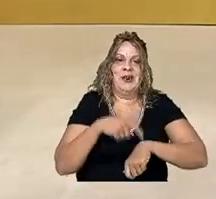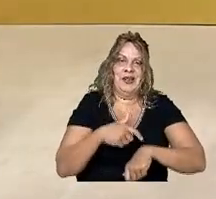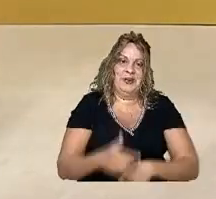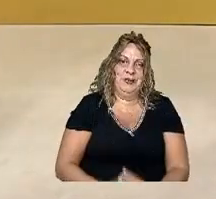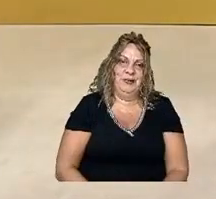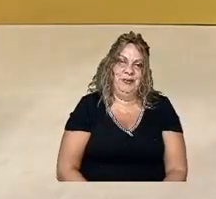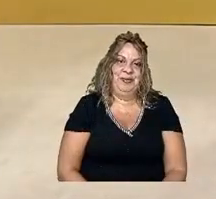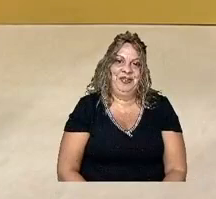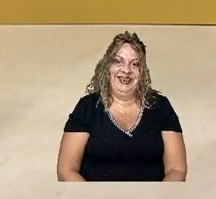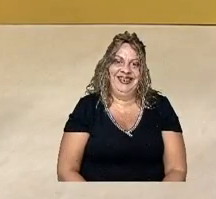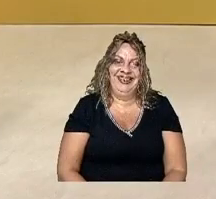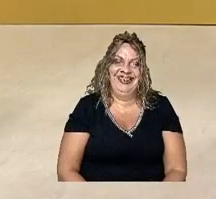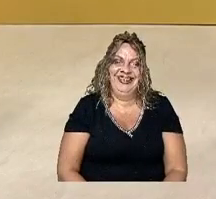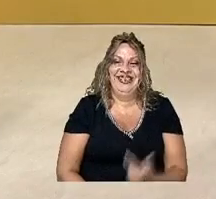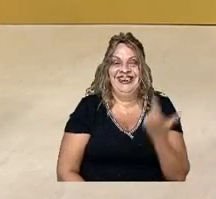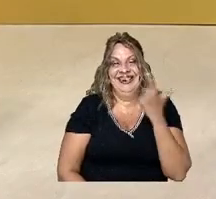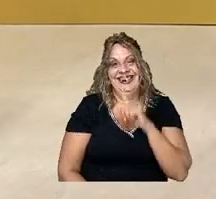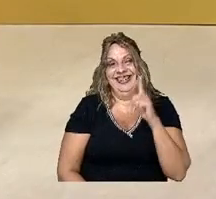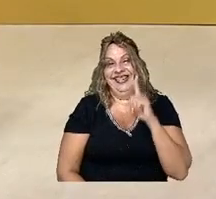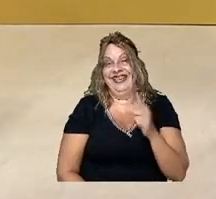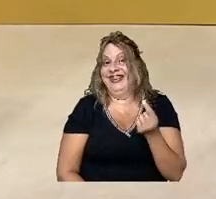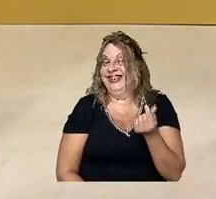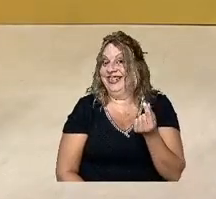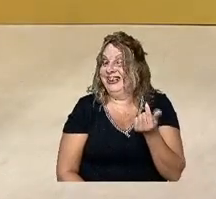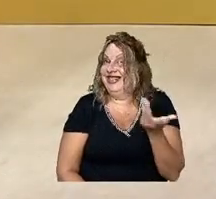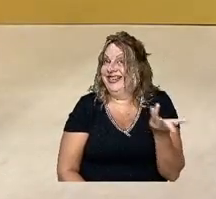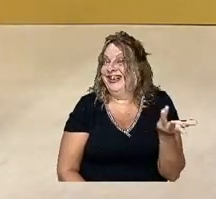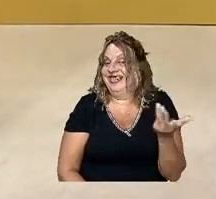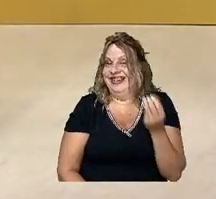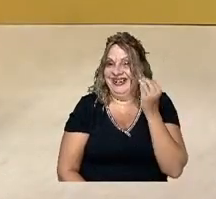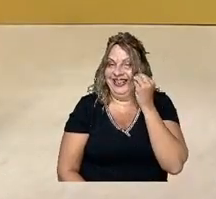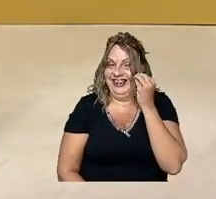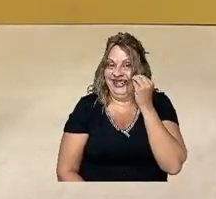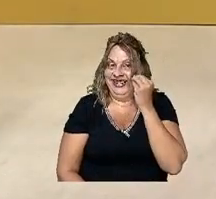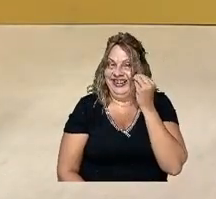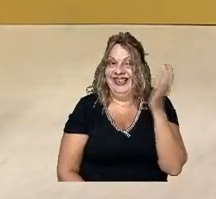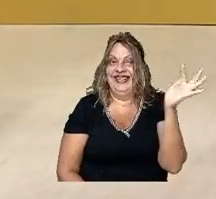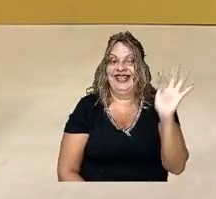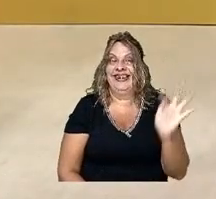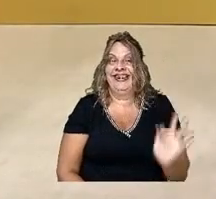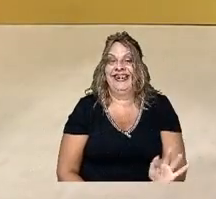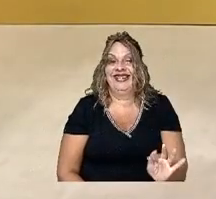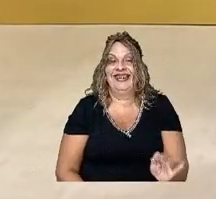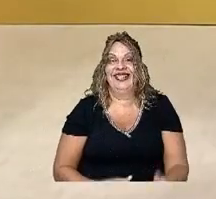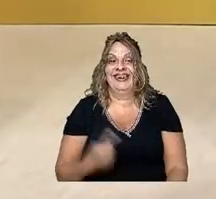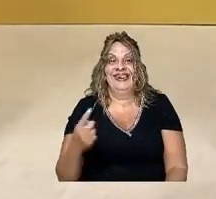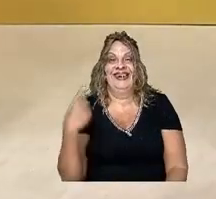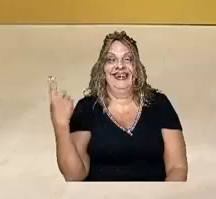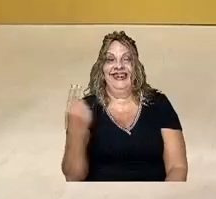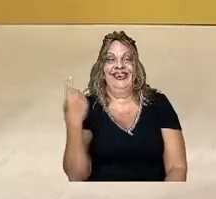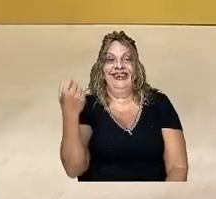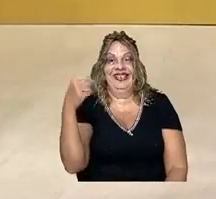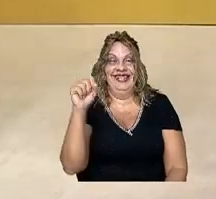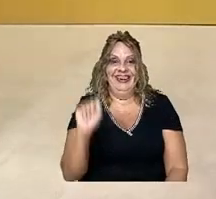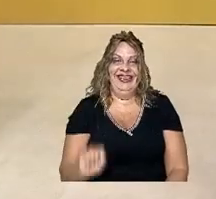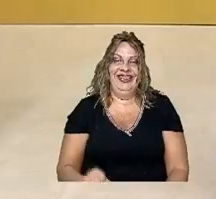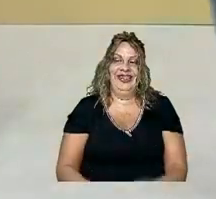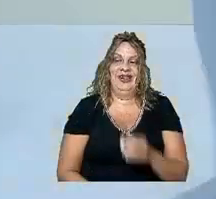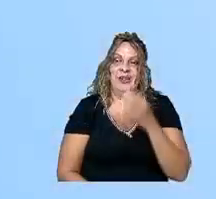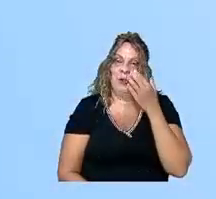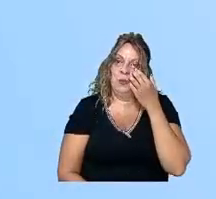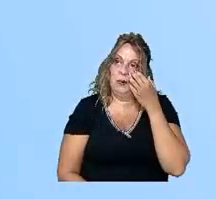dinheiro, fazer o que você quiser, dos boletos às comprinhas. Vamos conhecer agora os felizardos do nosso Gira